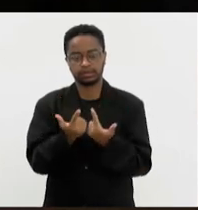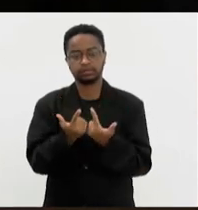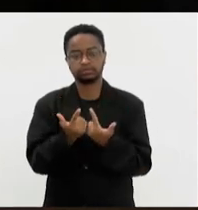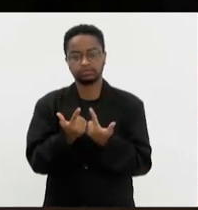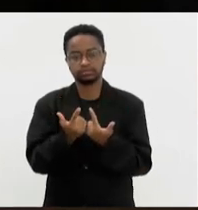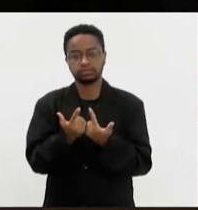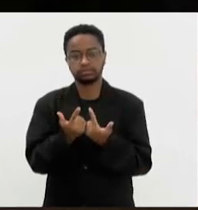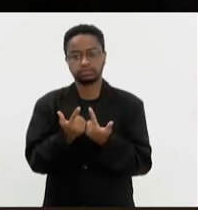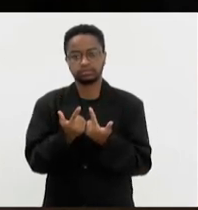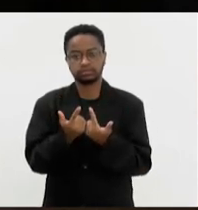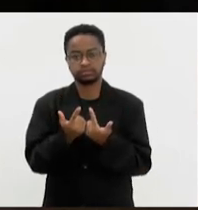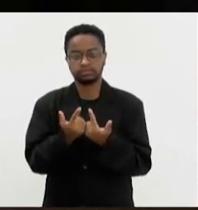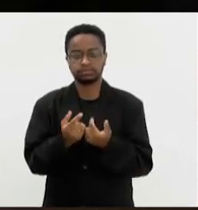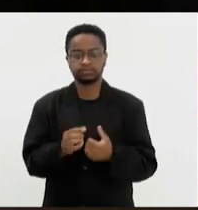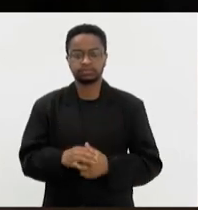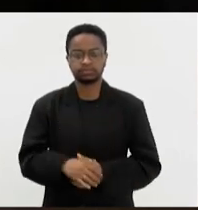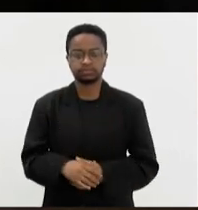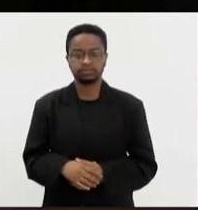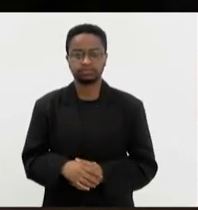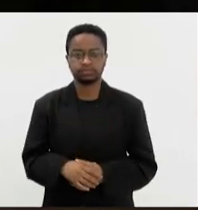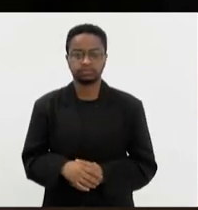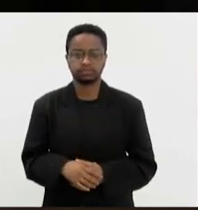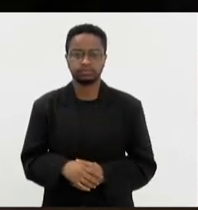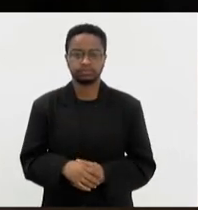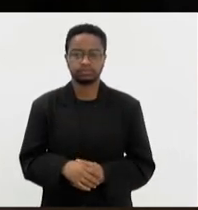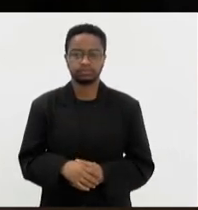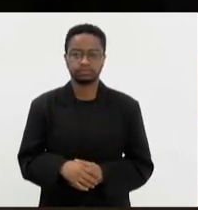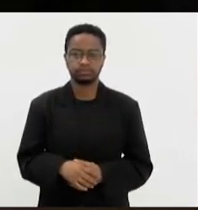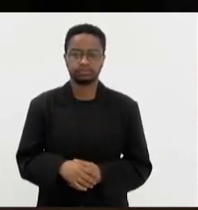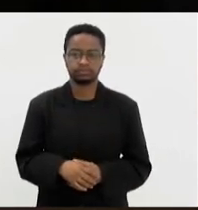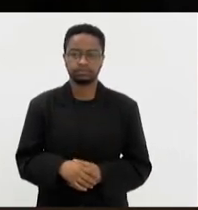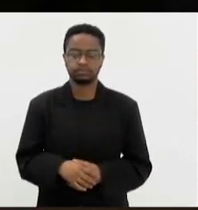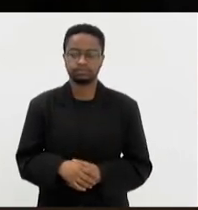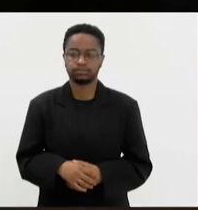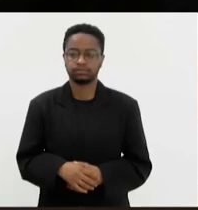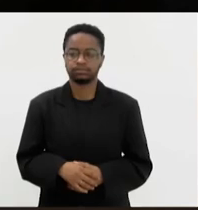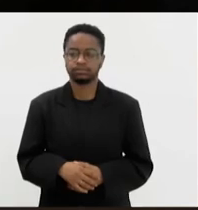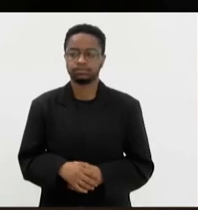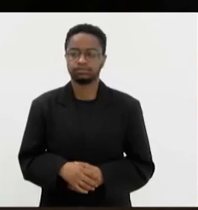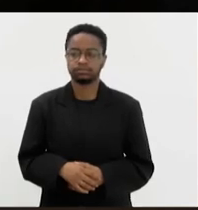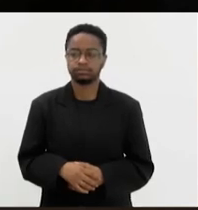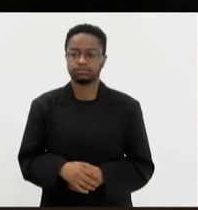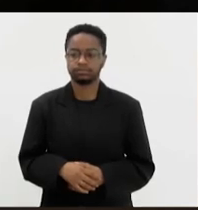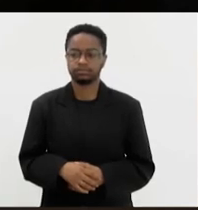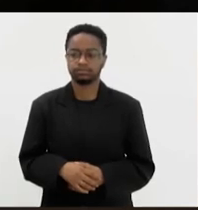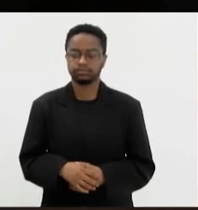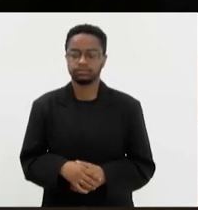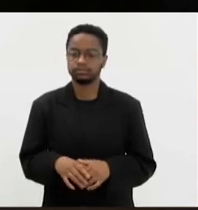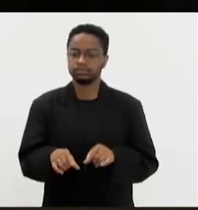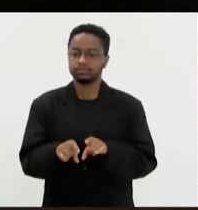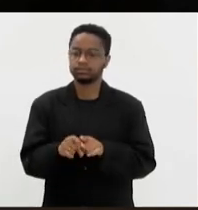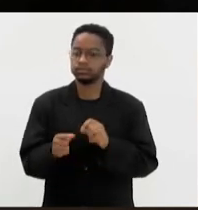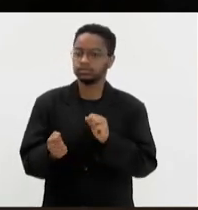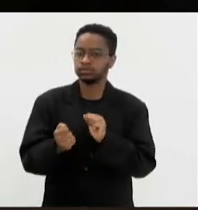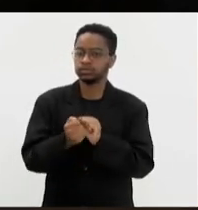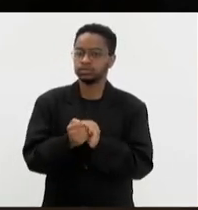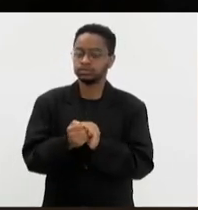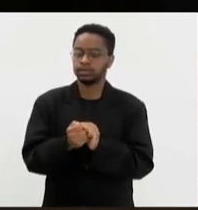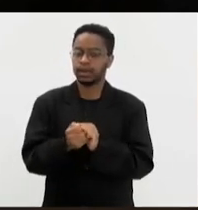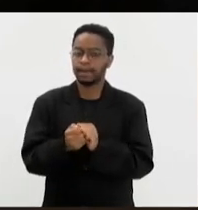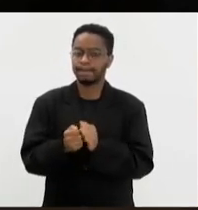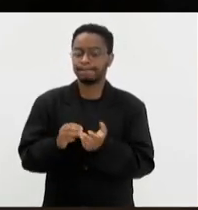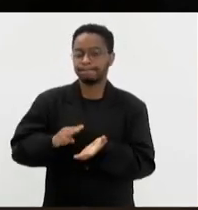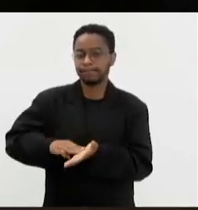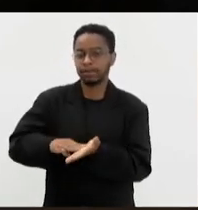casa Legislativa e com eh ministros membros do Poder